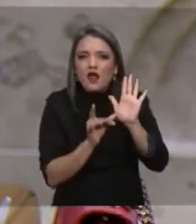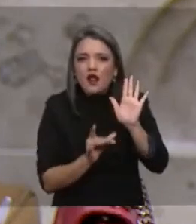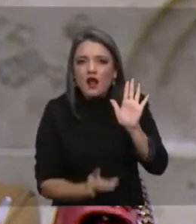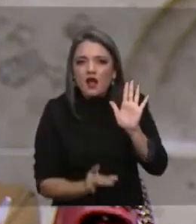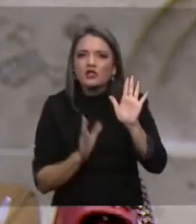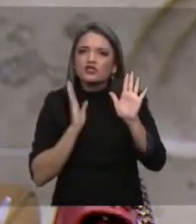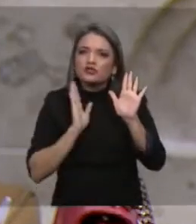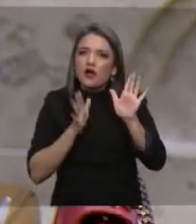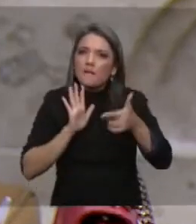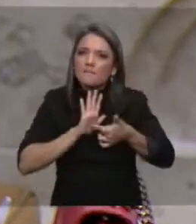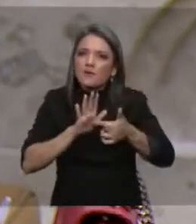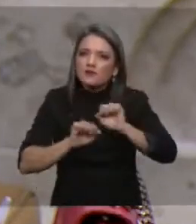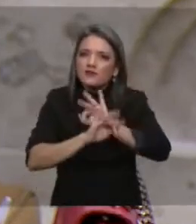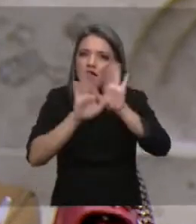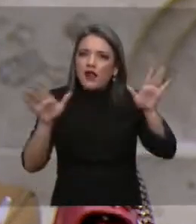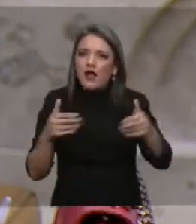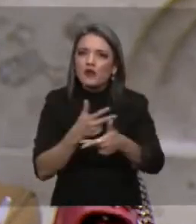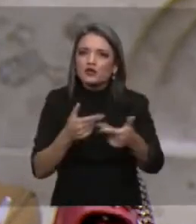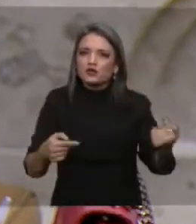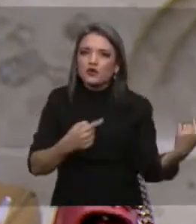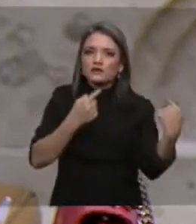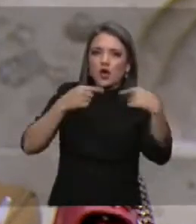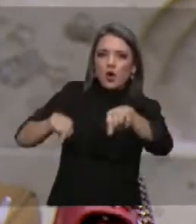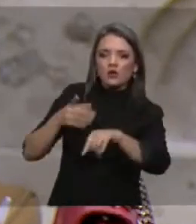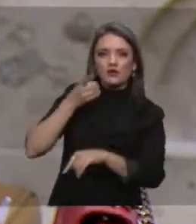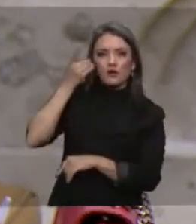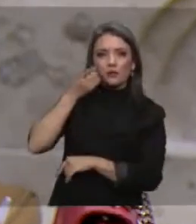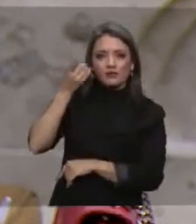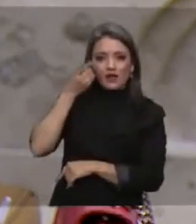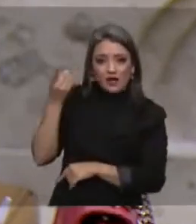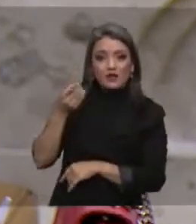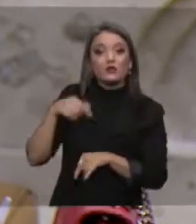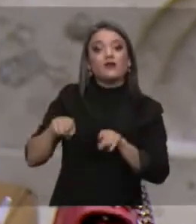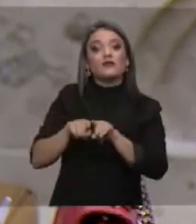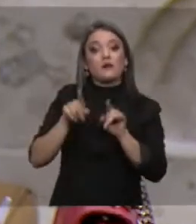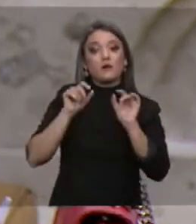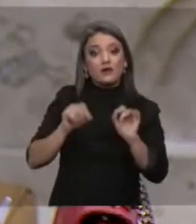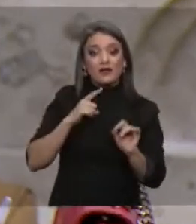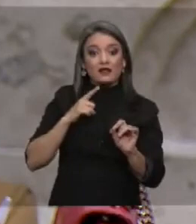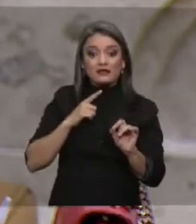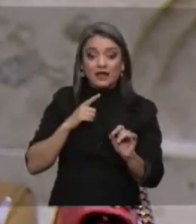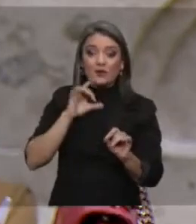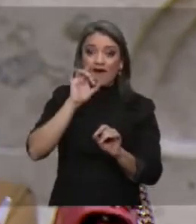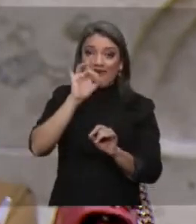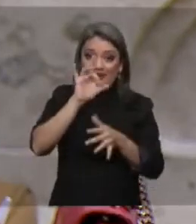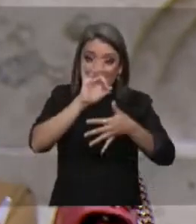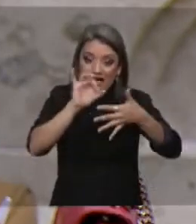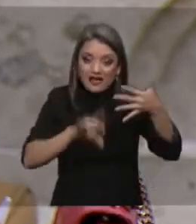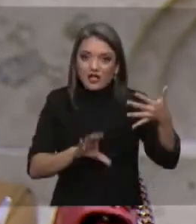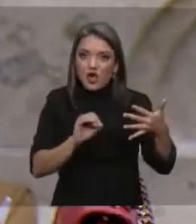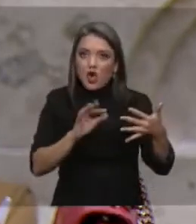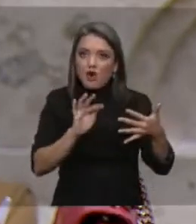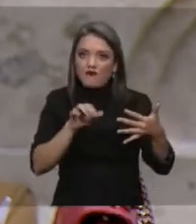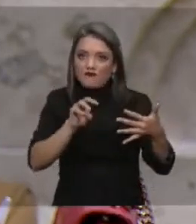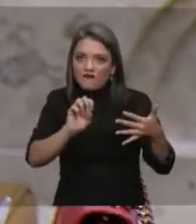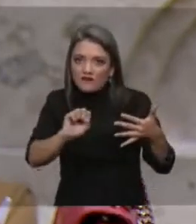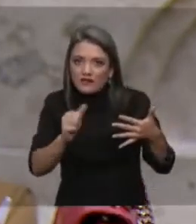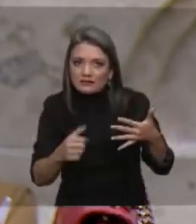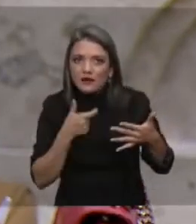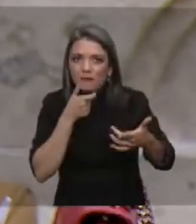objetiva os fatos imputados ao deputado Antônio de Paula, inclusive com a indicação de cada uma das ofensas proferidas